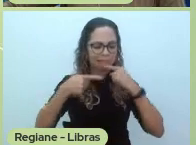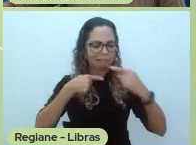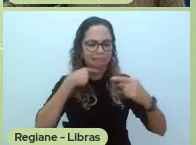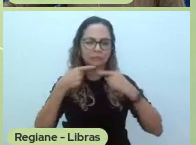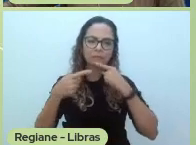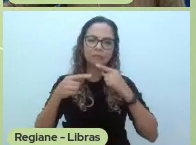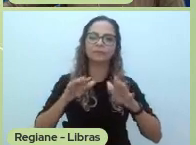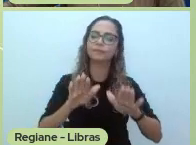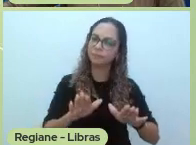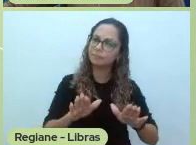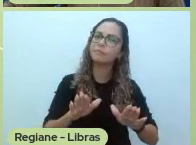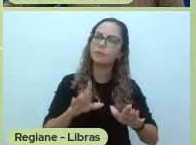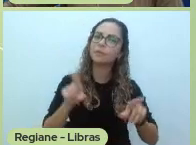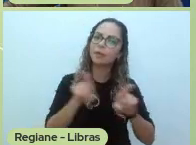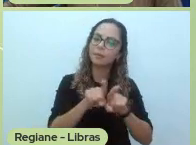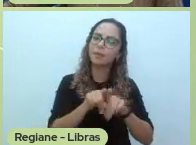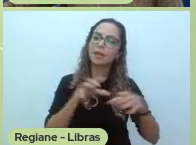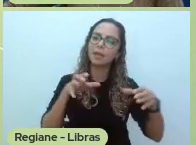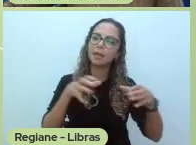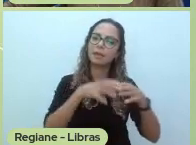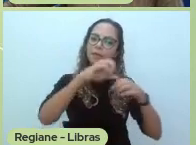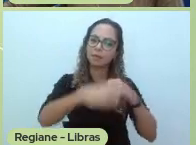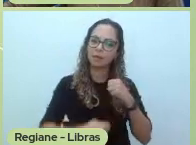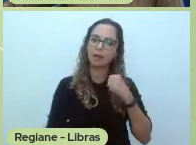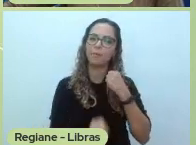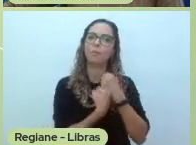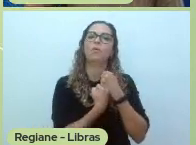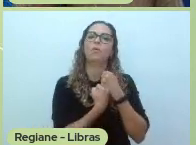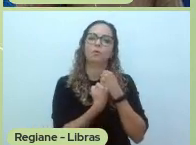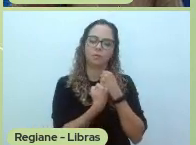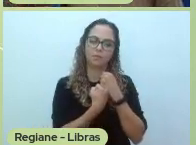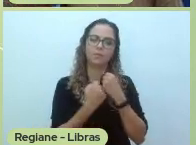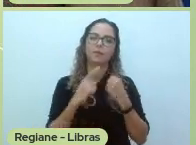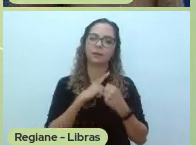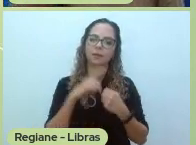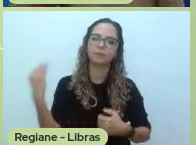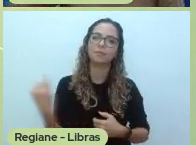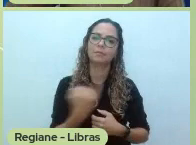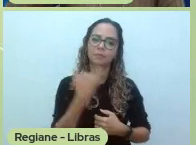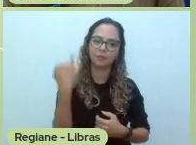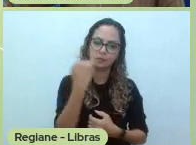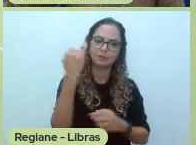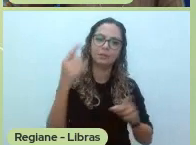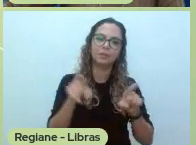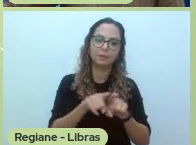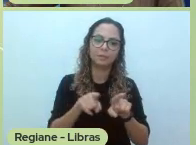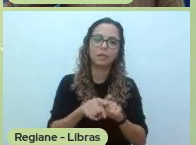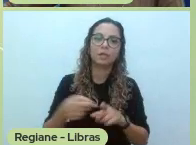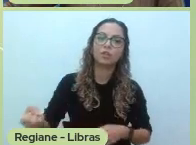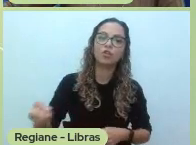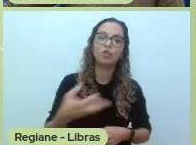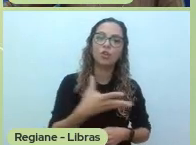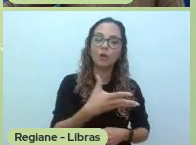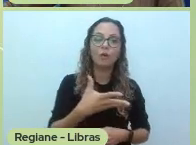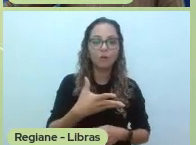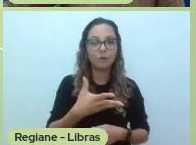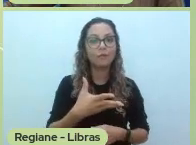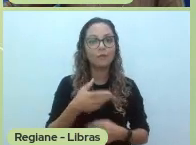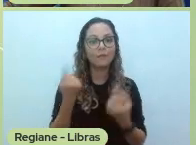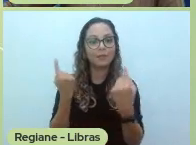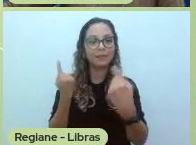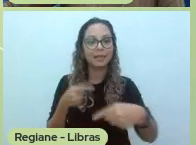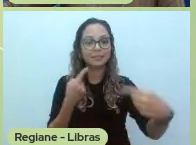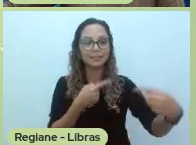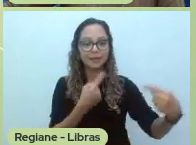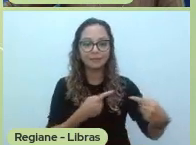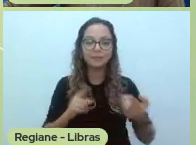e da gradação em que os novos desafios vão sendo assumidos também é legal, mas principalmente envolver ela nisso, não tomar decisão